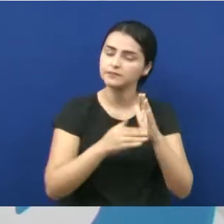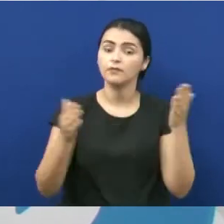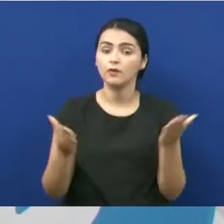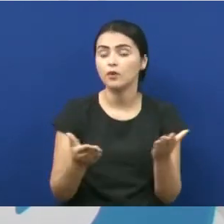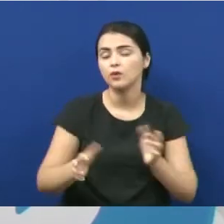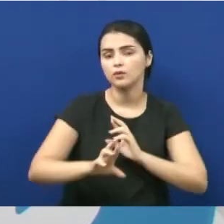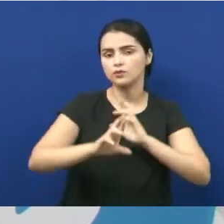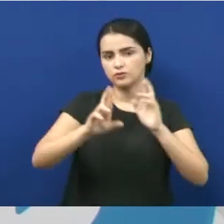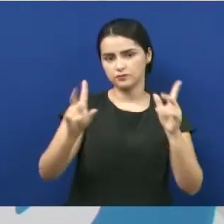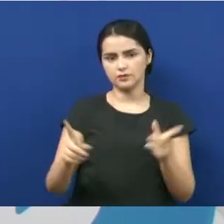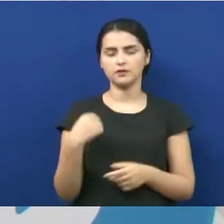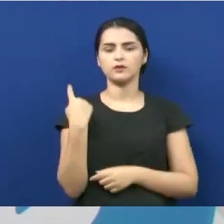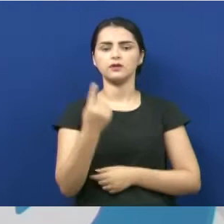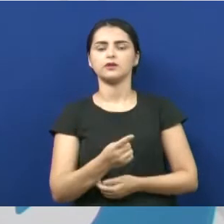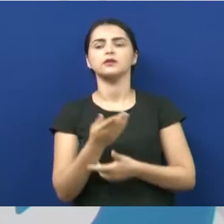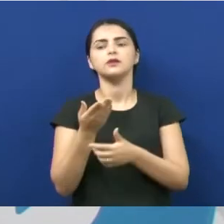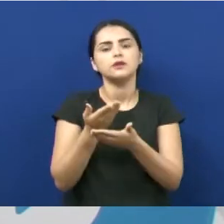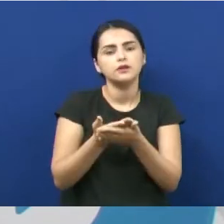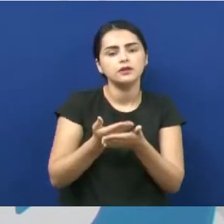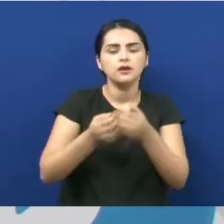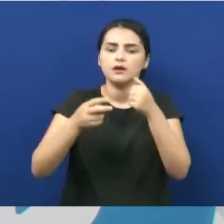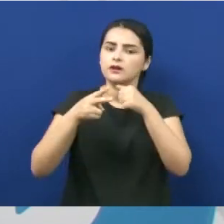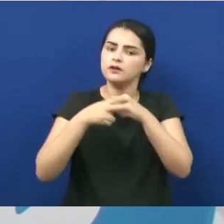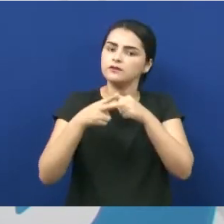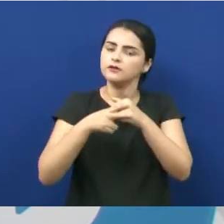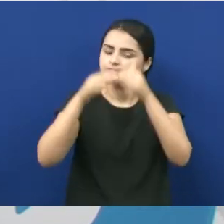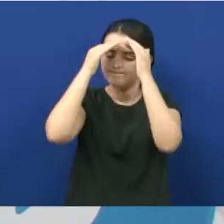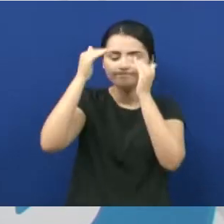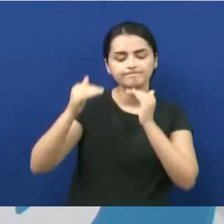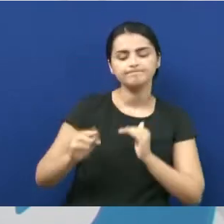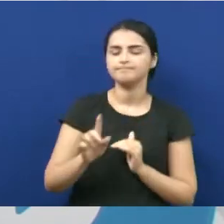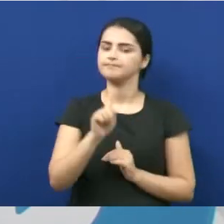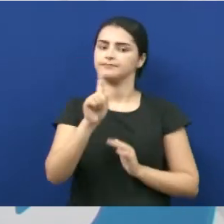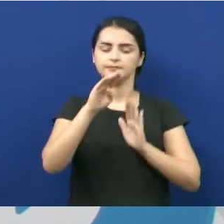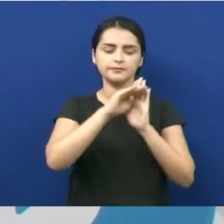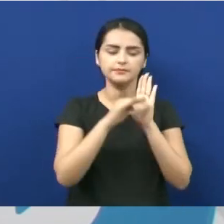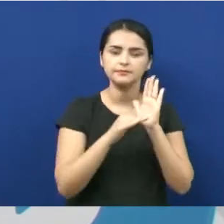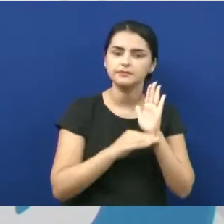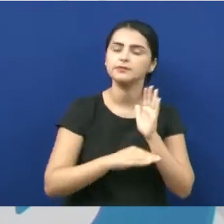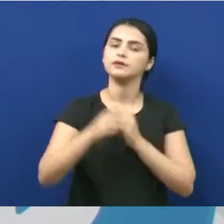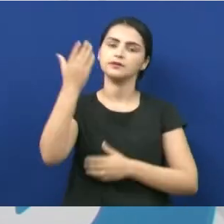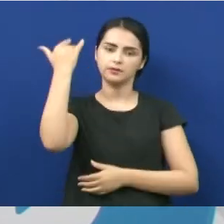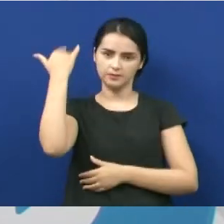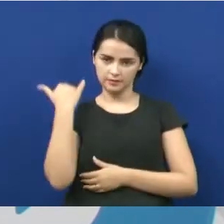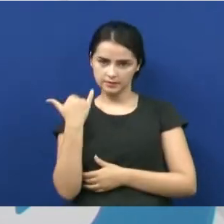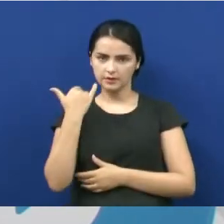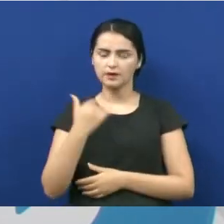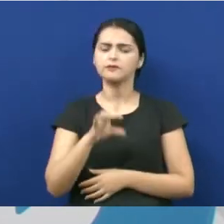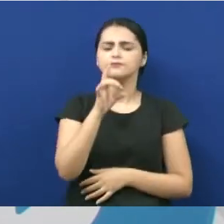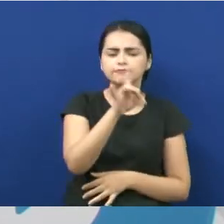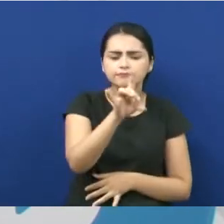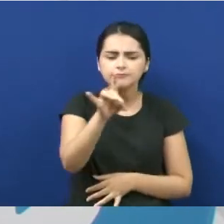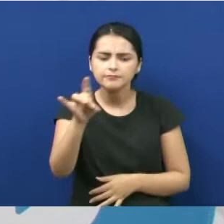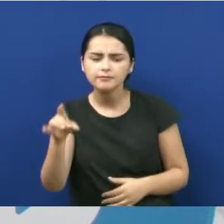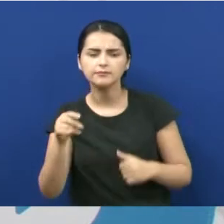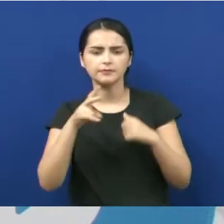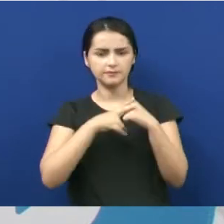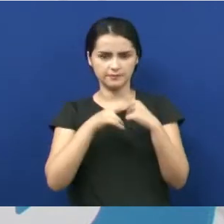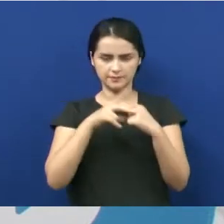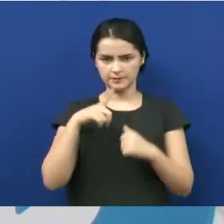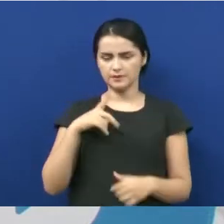pouco diferente. Nós vamos falar sobre verbos que não seguem regras para irem para o passado. Ou seja, cada verbo tem a sua